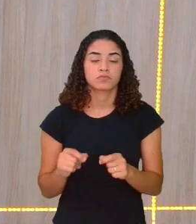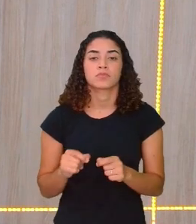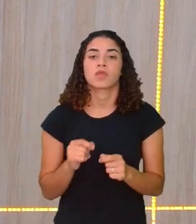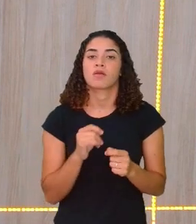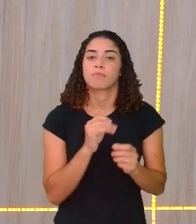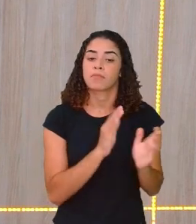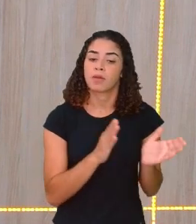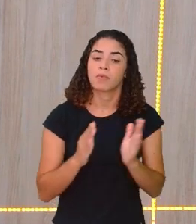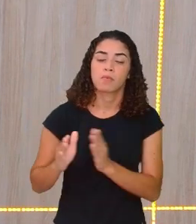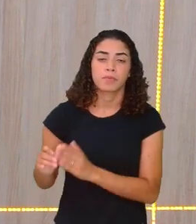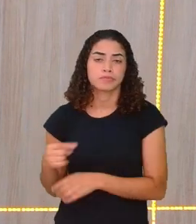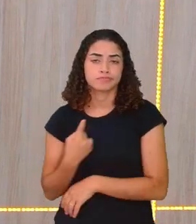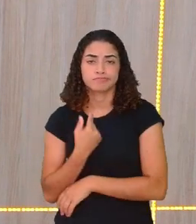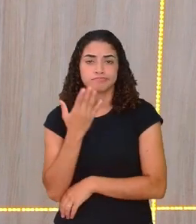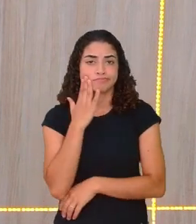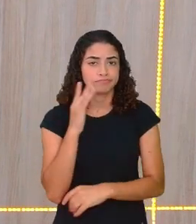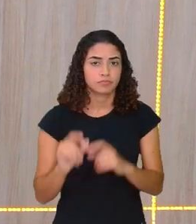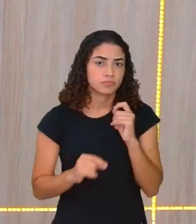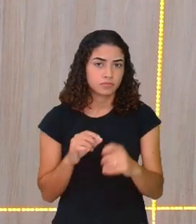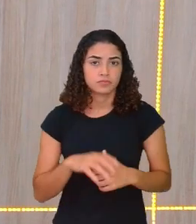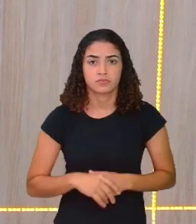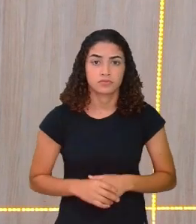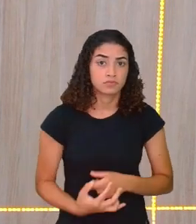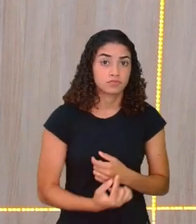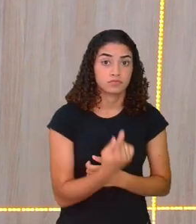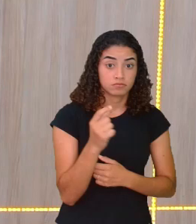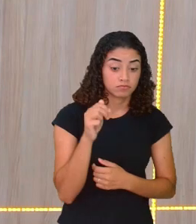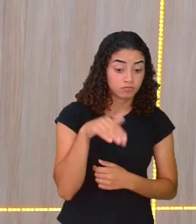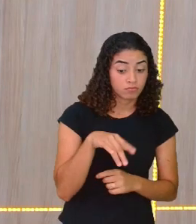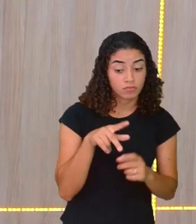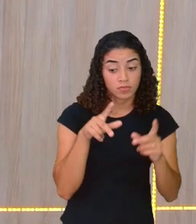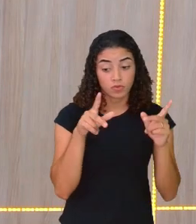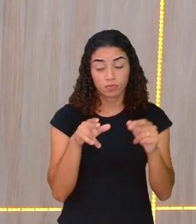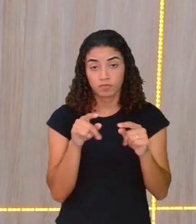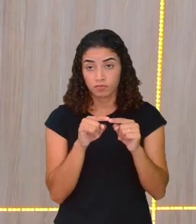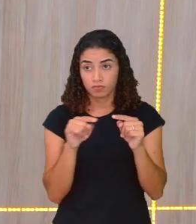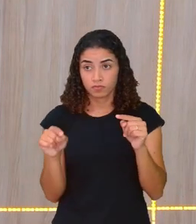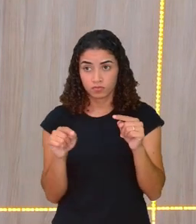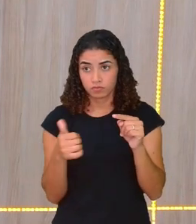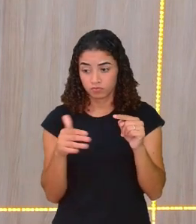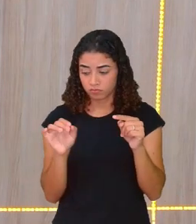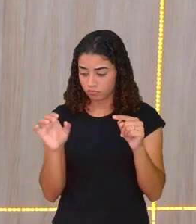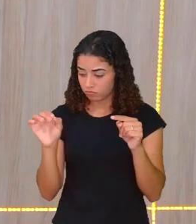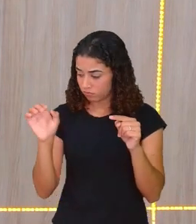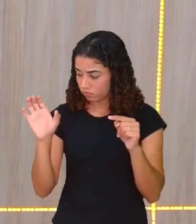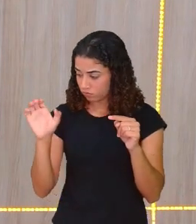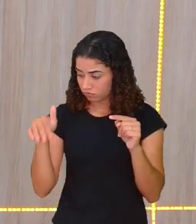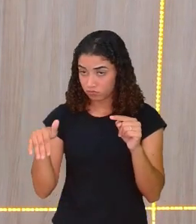passo. Sabendo disso, se 1 metro corresponde a 100 centímetros,